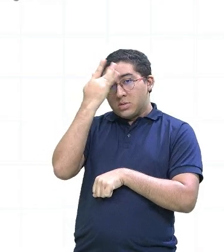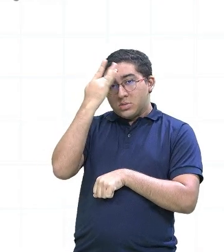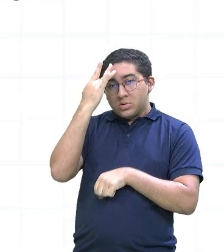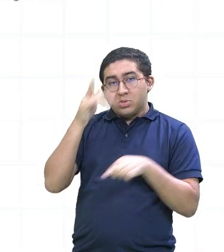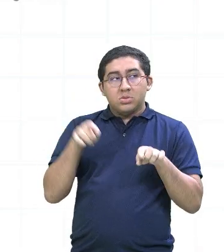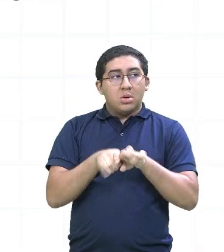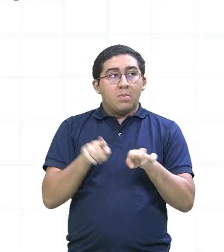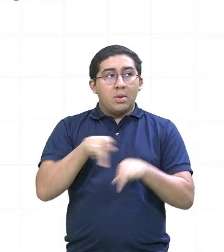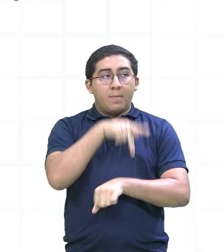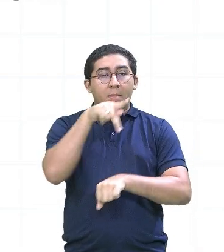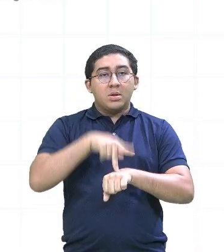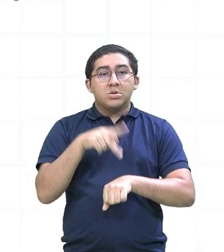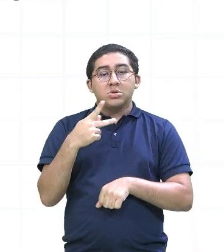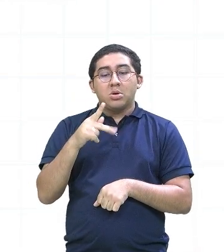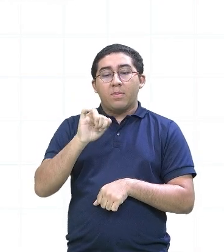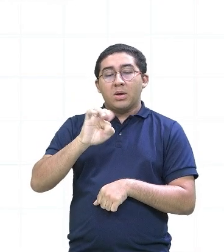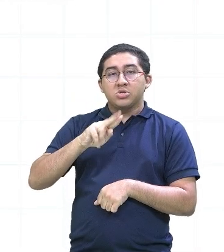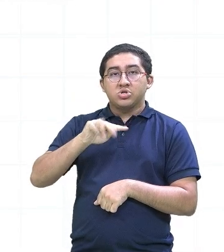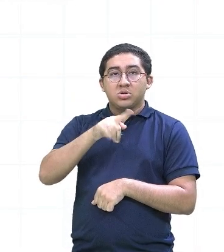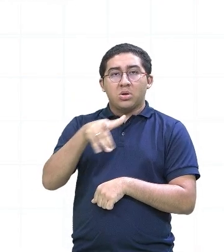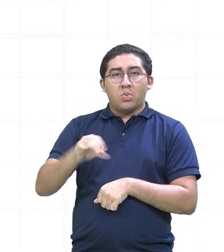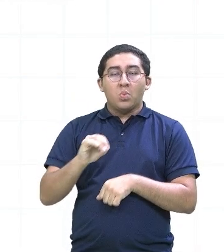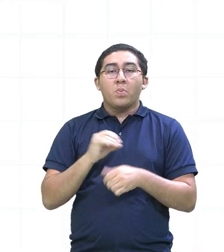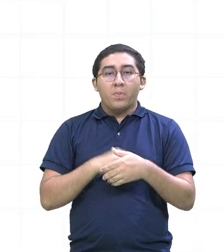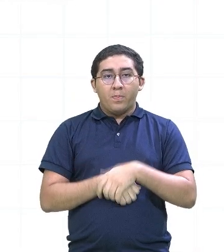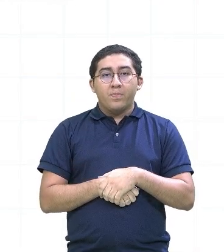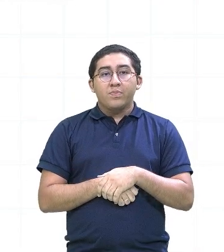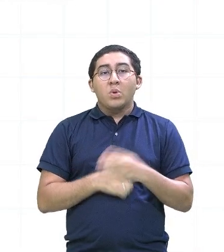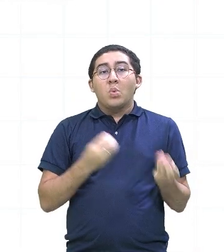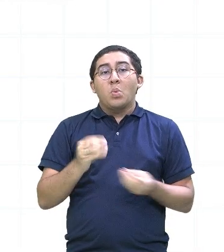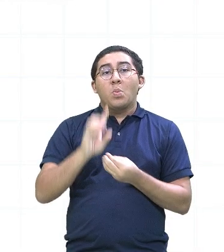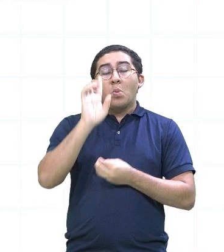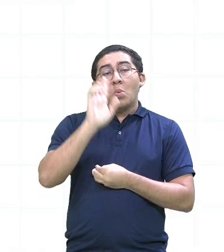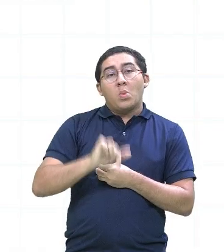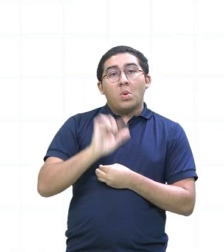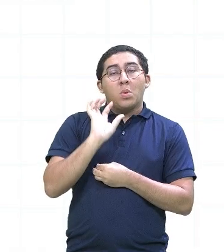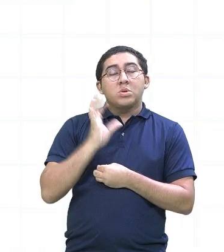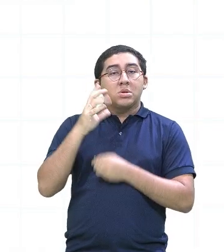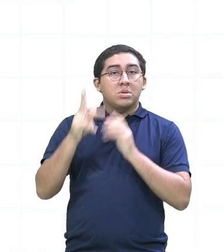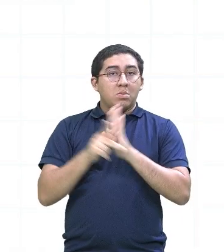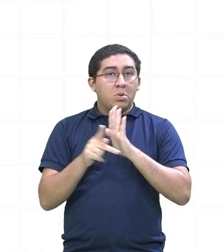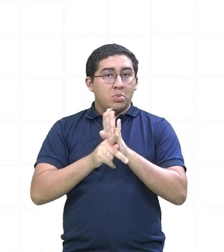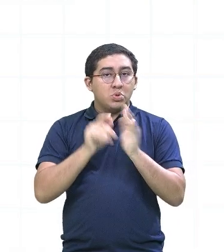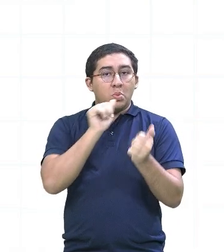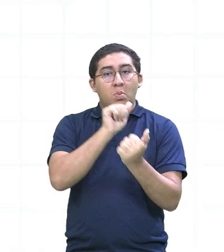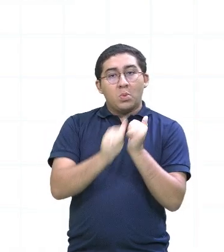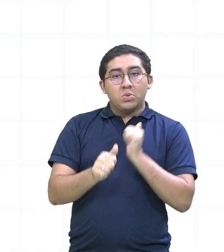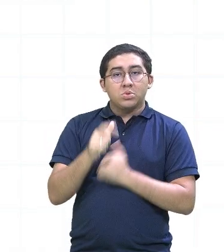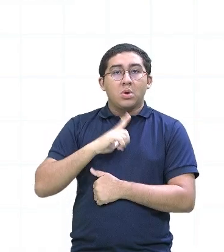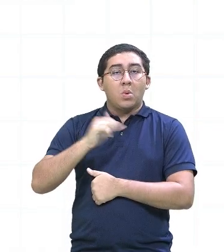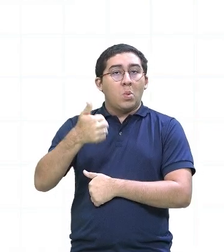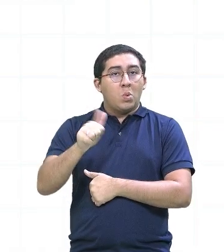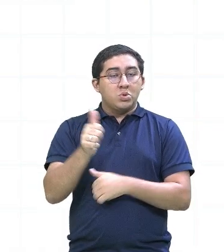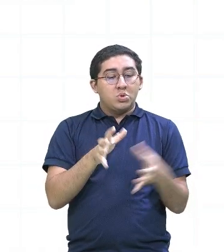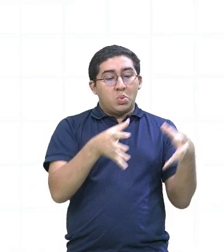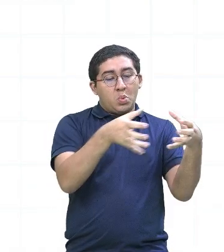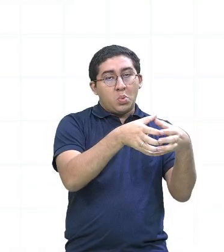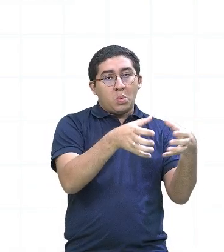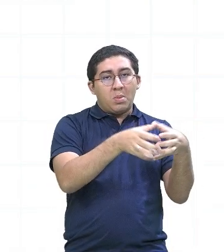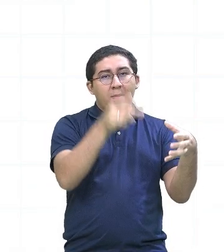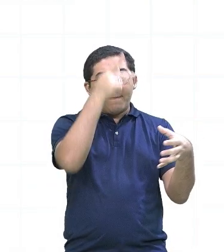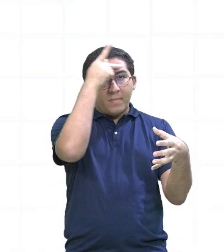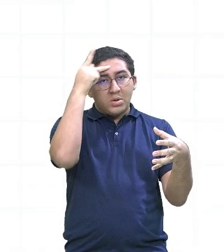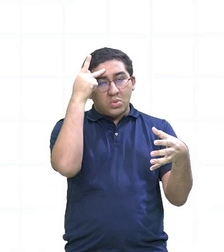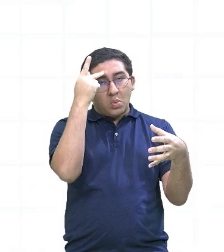Então, como é que é feito o jogo do cricket? O cricket é composto por 11 jogadores em cada equipe. Uma